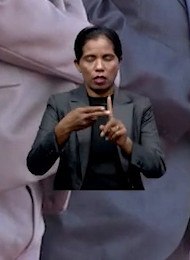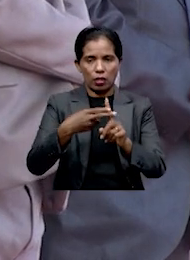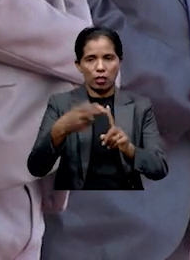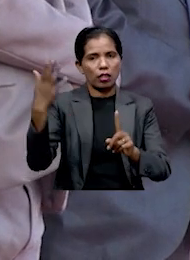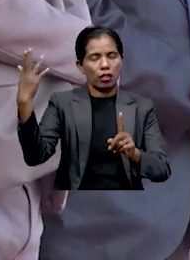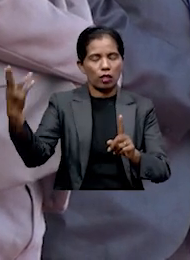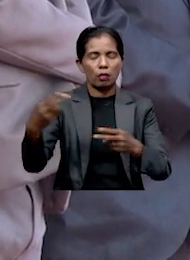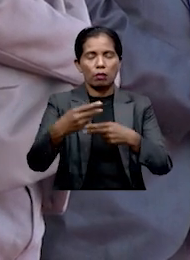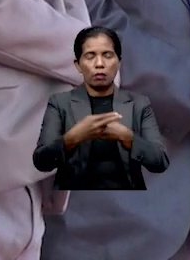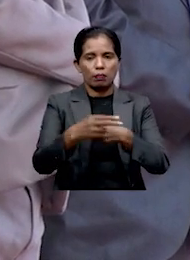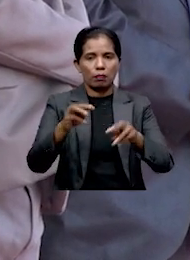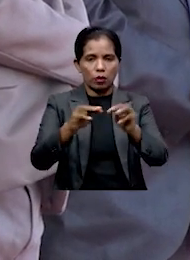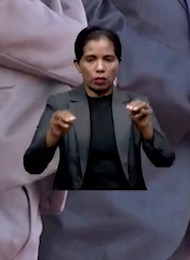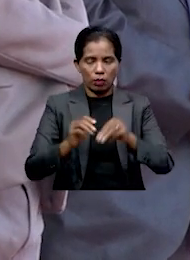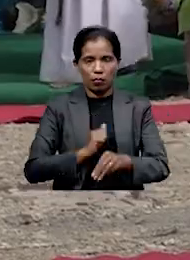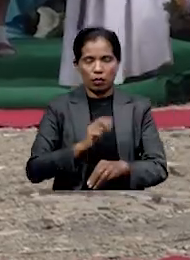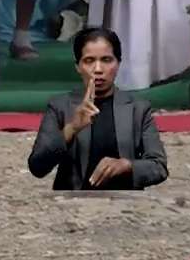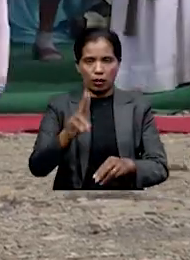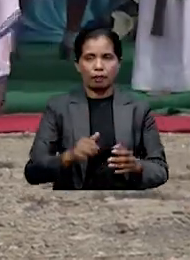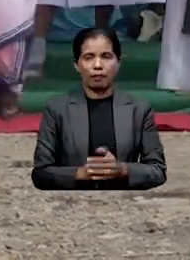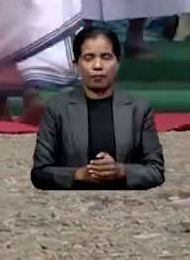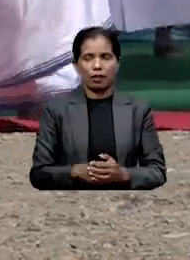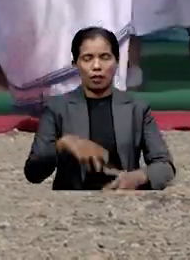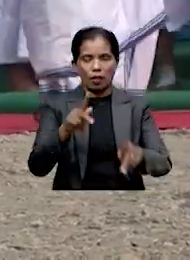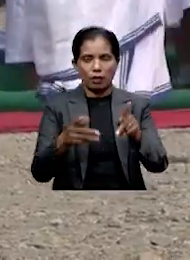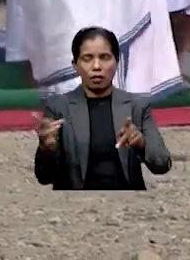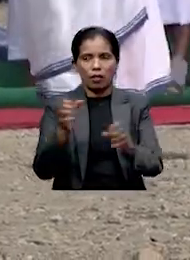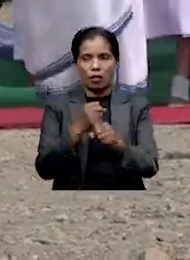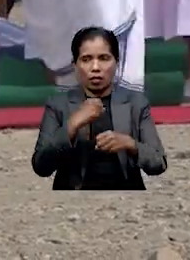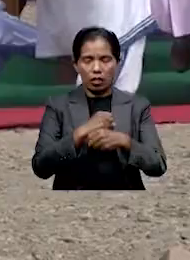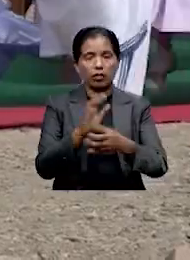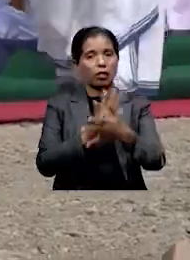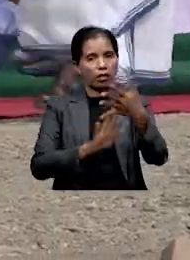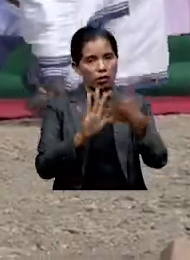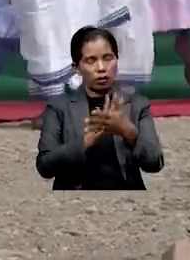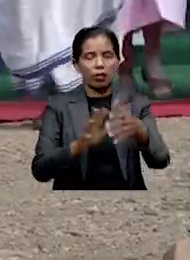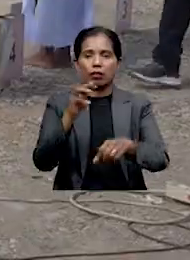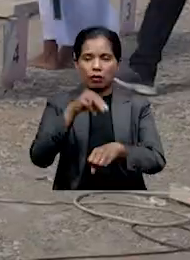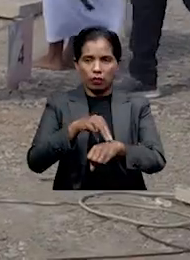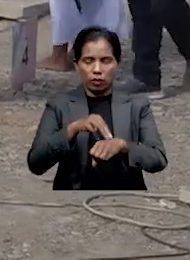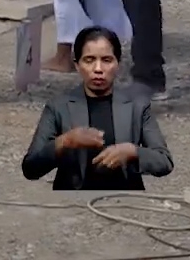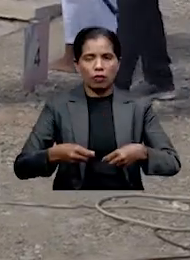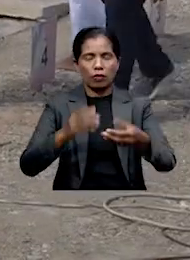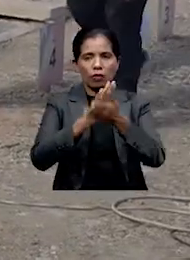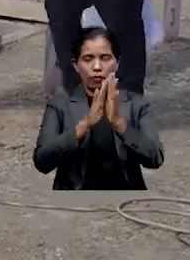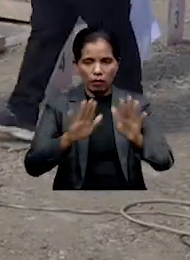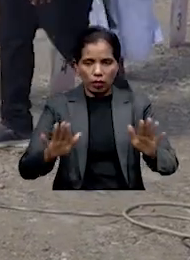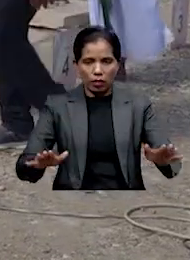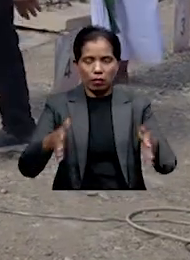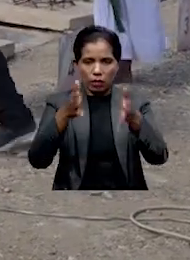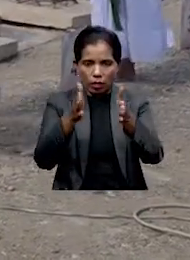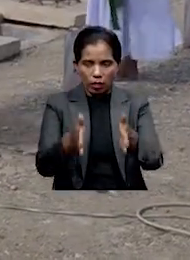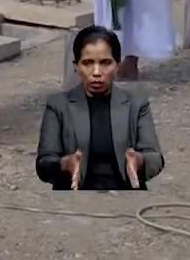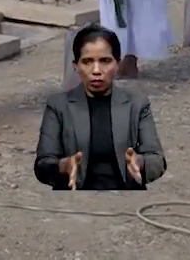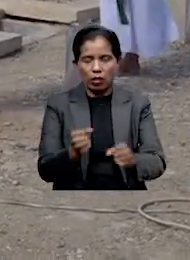Aileu. Molo Clau Tresto Mortal, Sados do Sirene, realiza uluk celebração missa, Fobensão Barai Kuak, no Hala